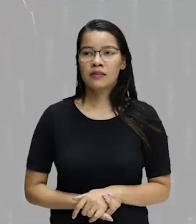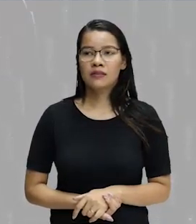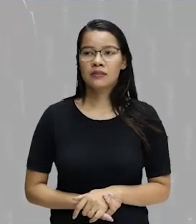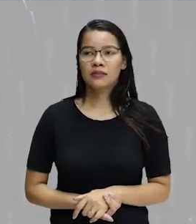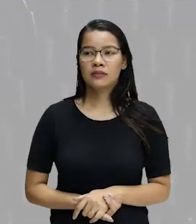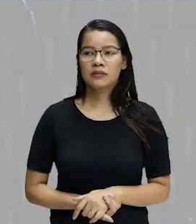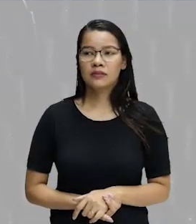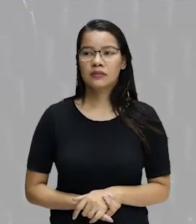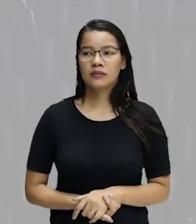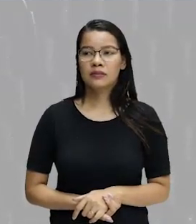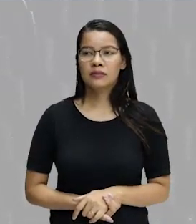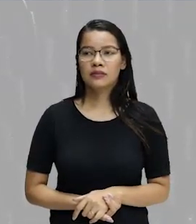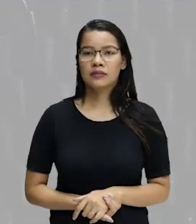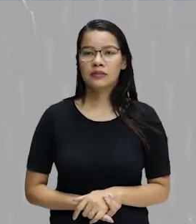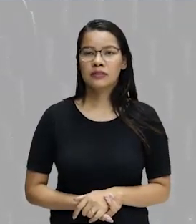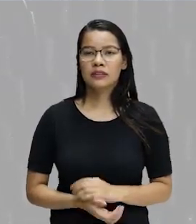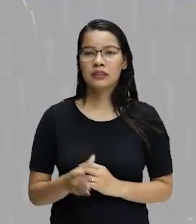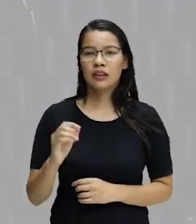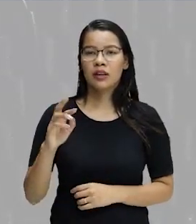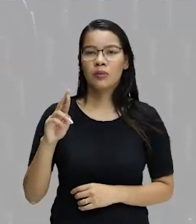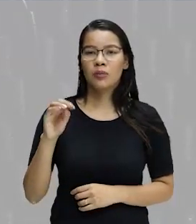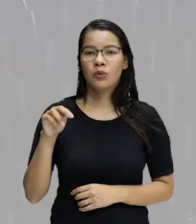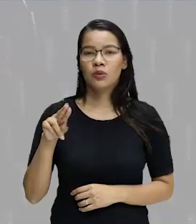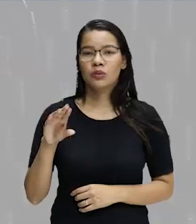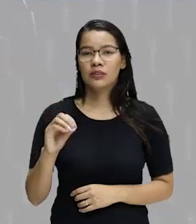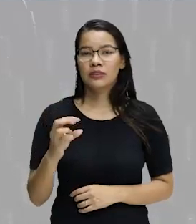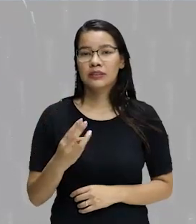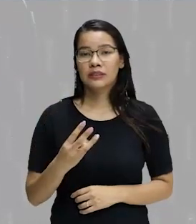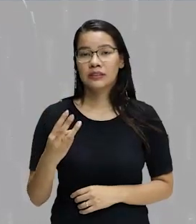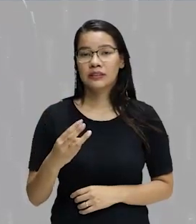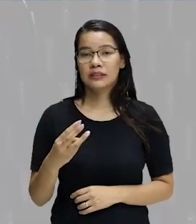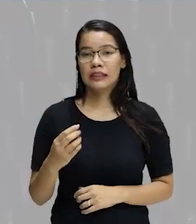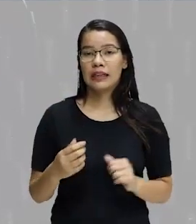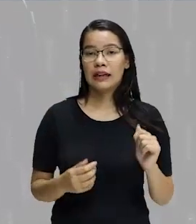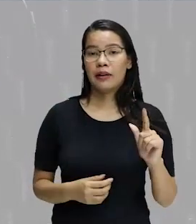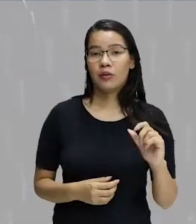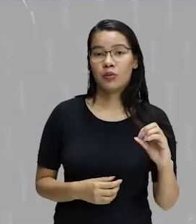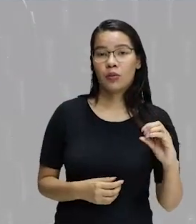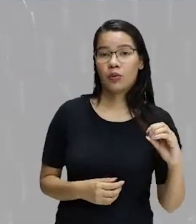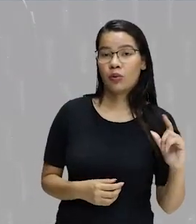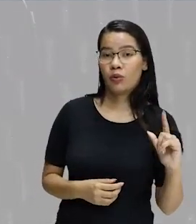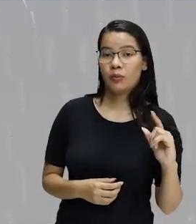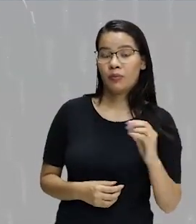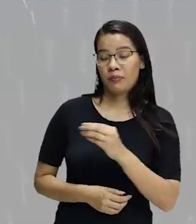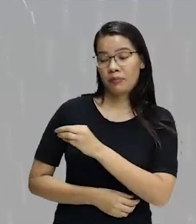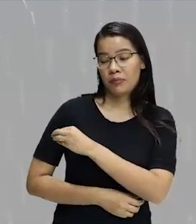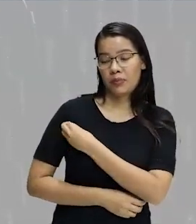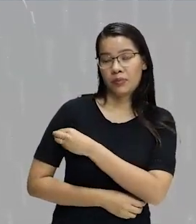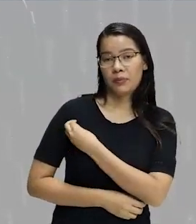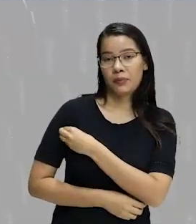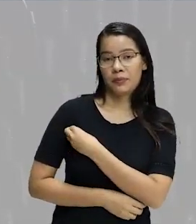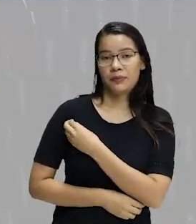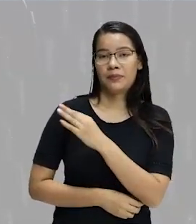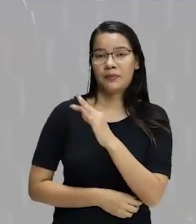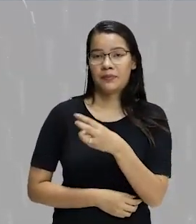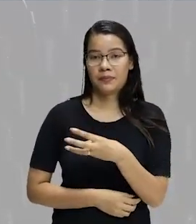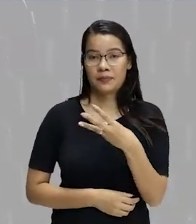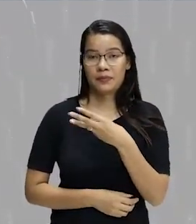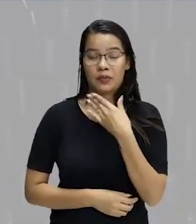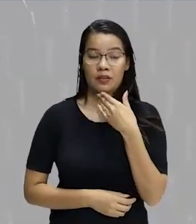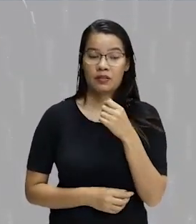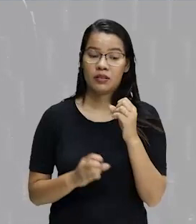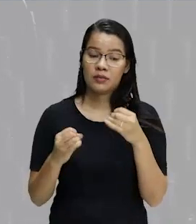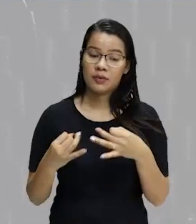Pronto. Turminha, carbono terciário, o álcool terciário, melhor falando, o carbono terciário